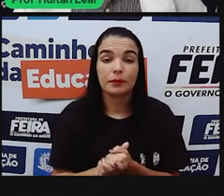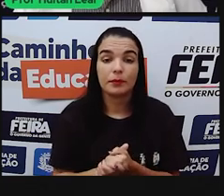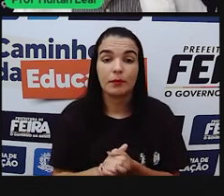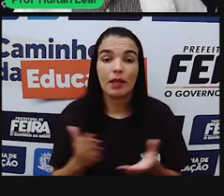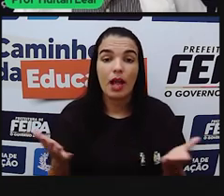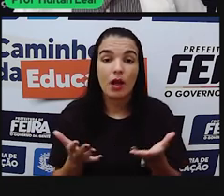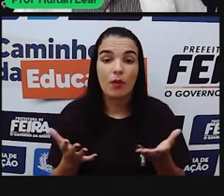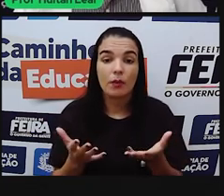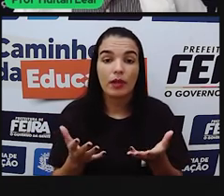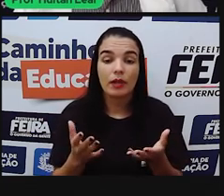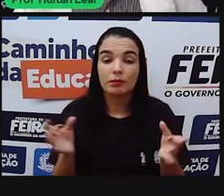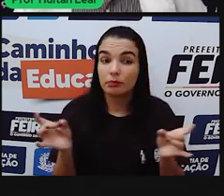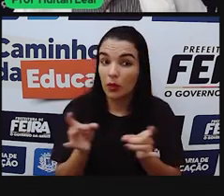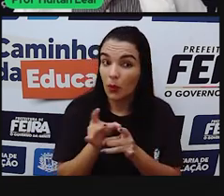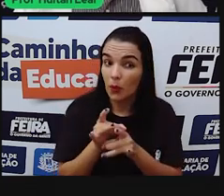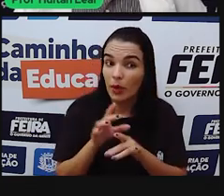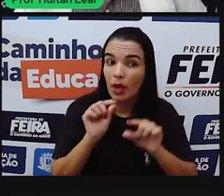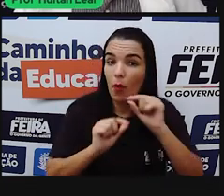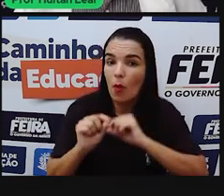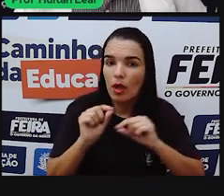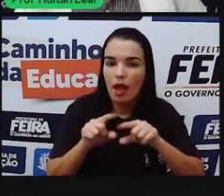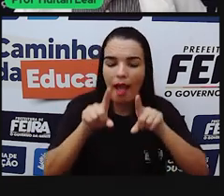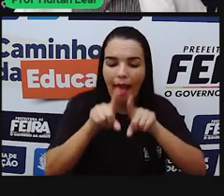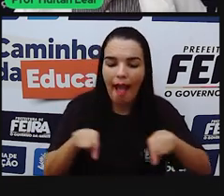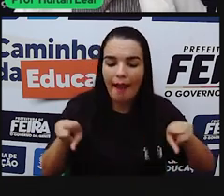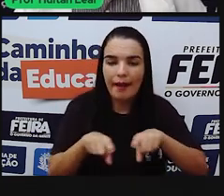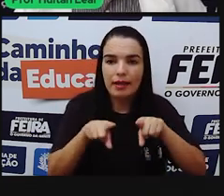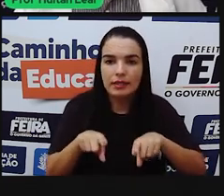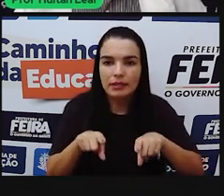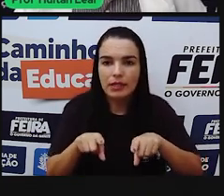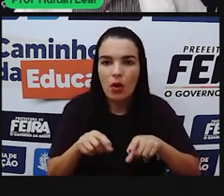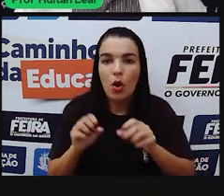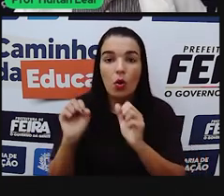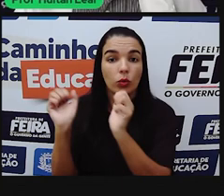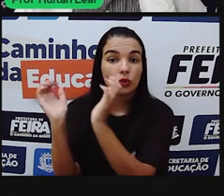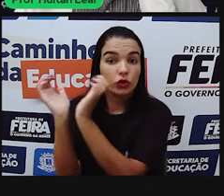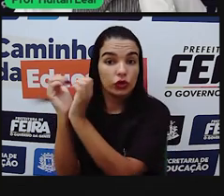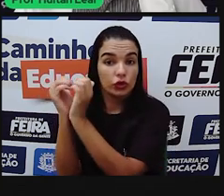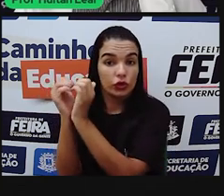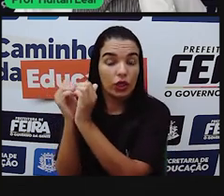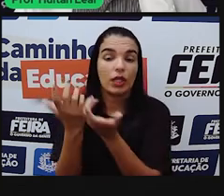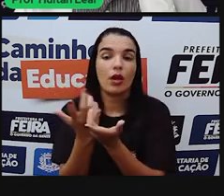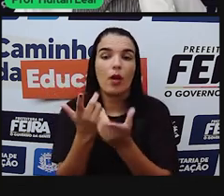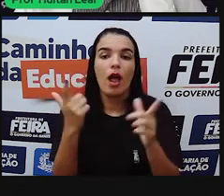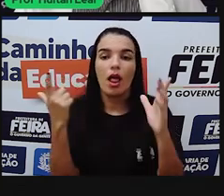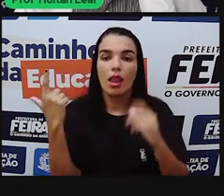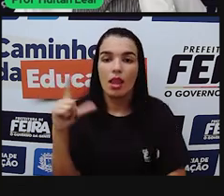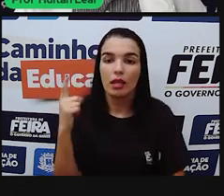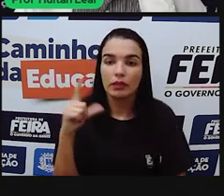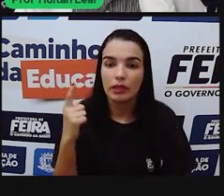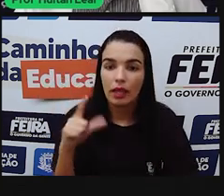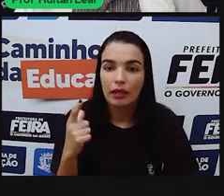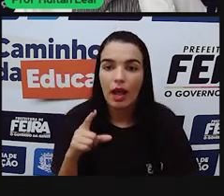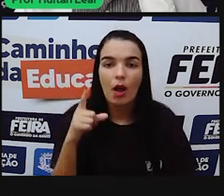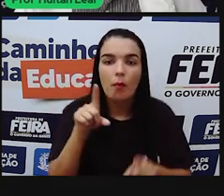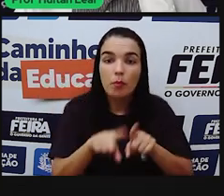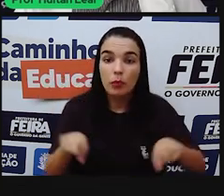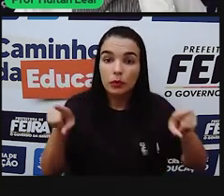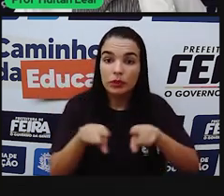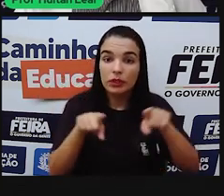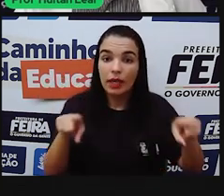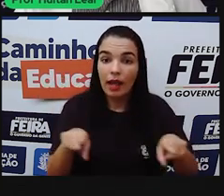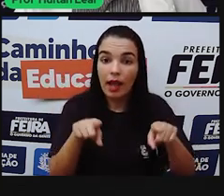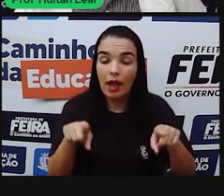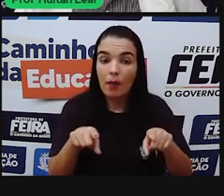o que é que podemos concluir? A canção é um gênero literário e musical que encanta a todos. A canção para